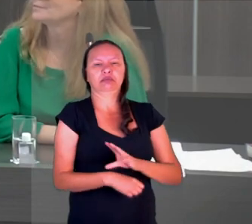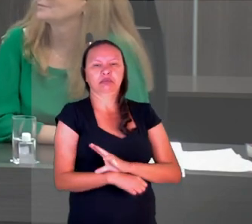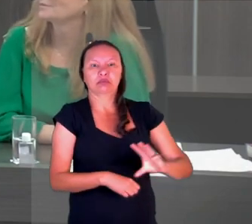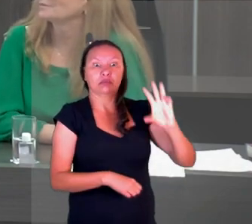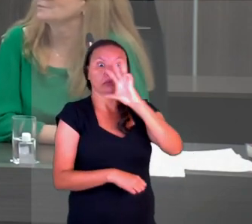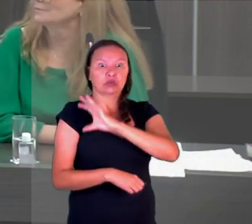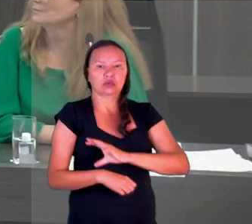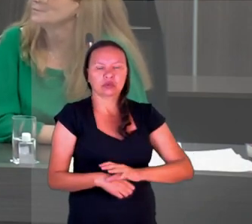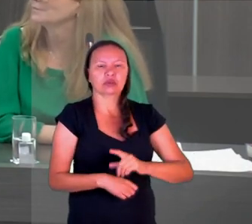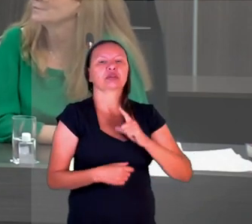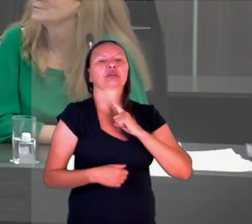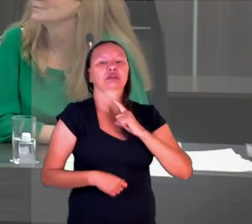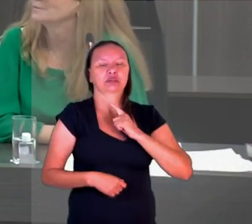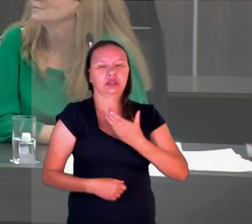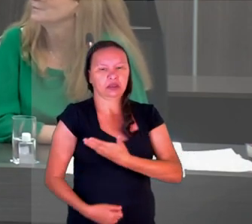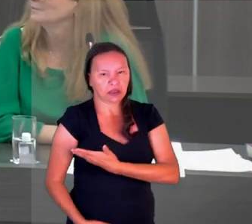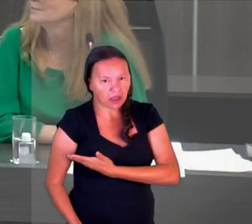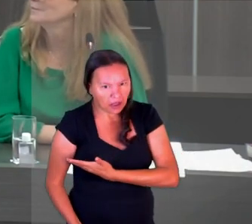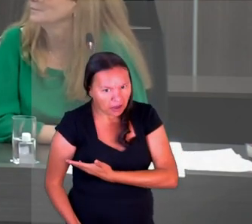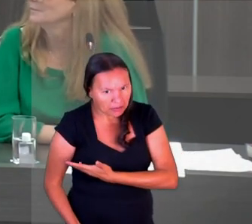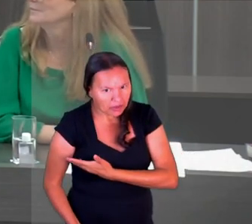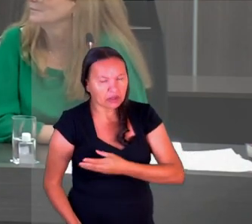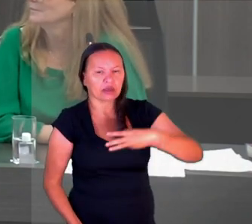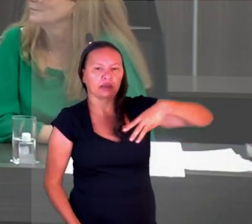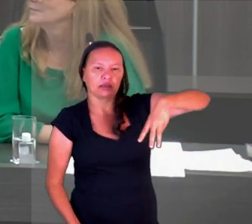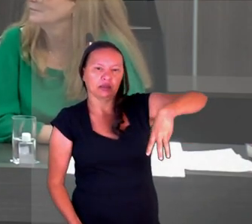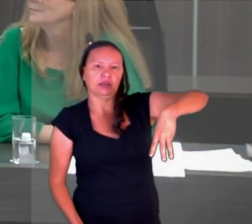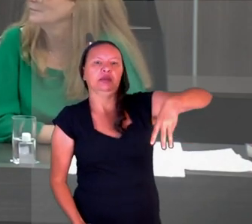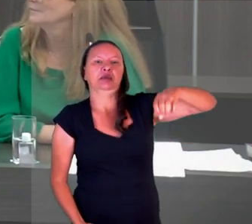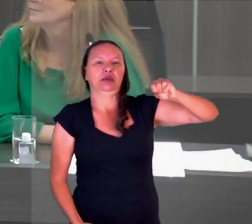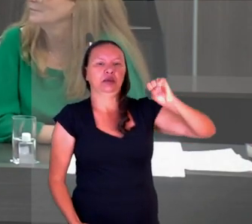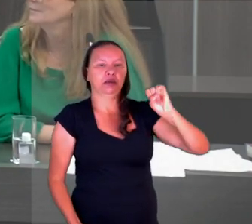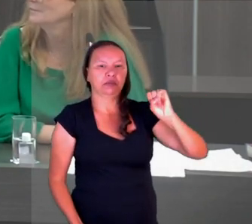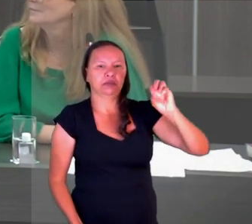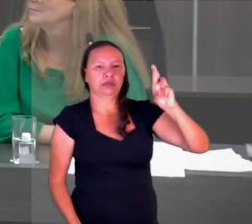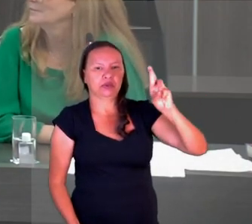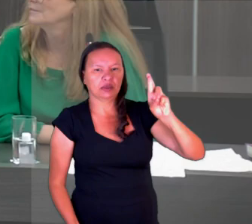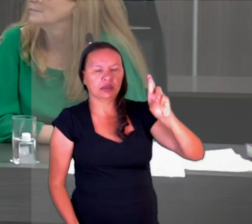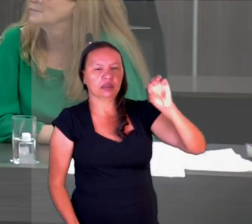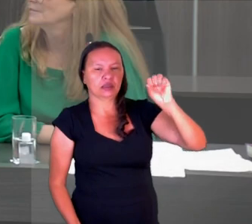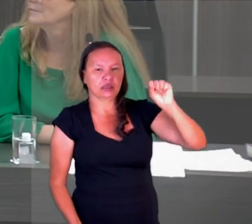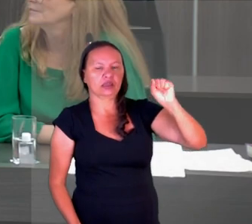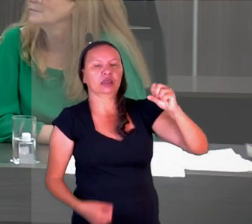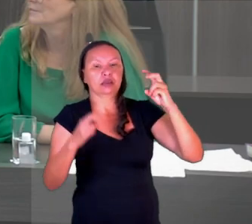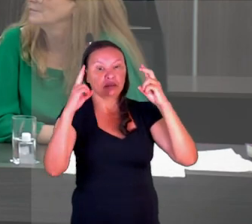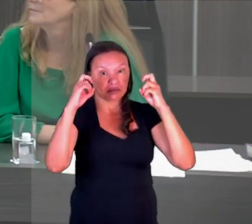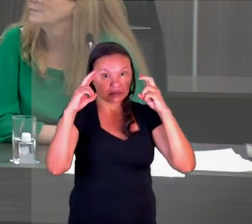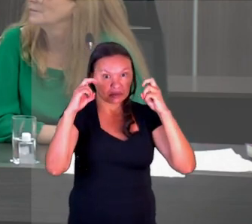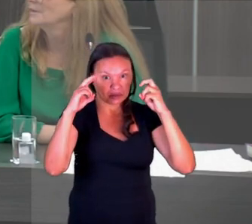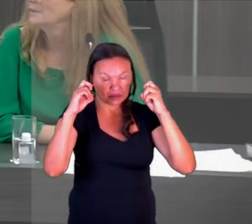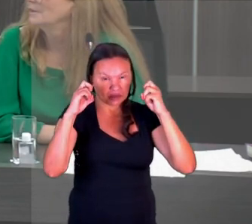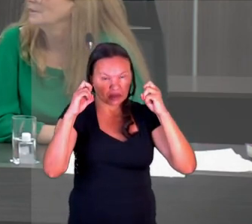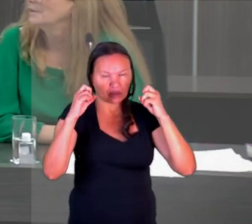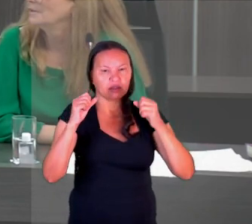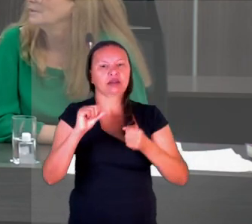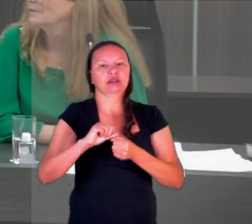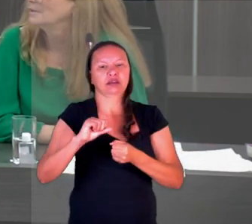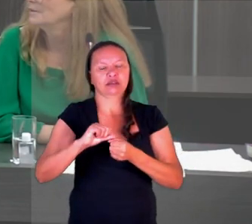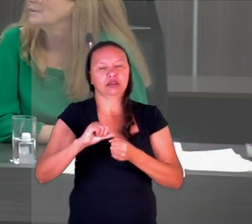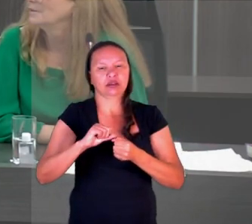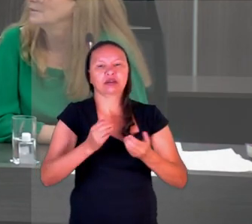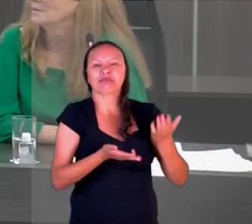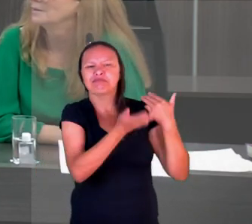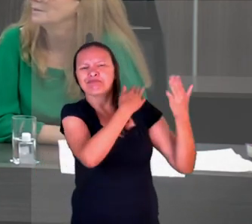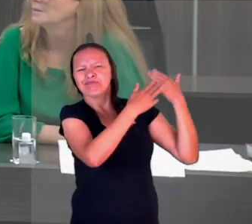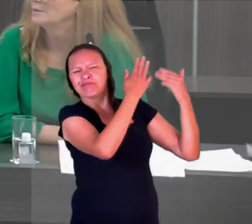tem colegas como a miram que trata do tema há muitos anos e a gente tem colegas que não sabe